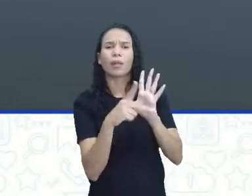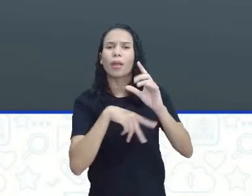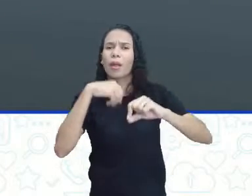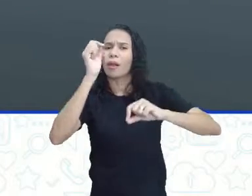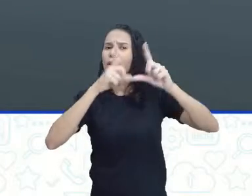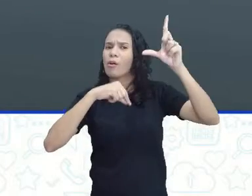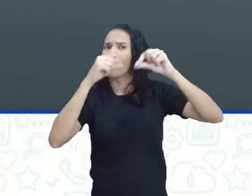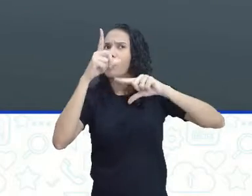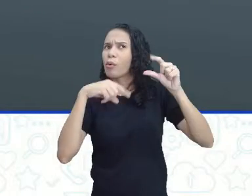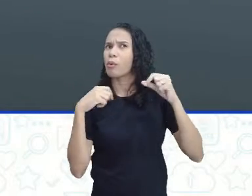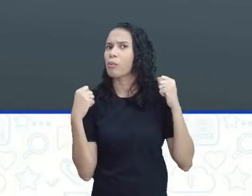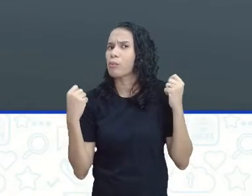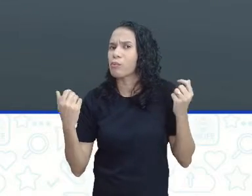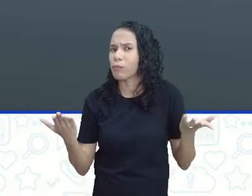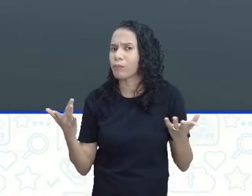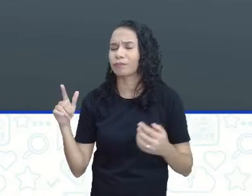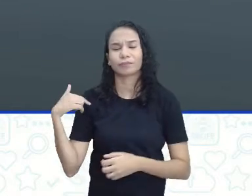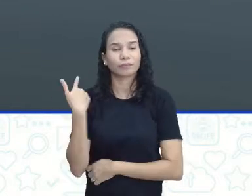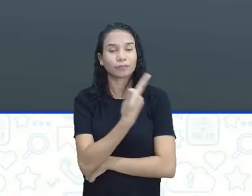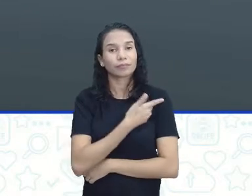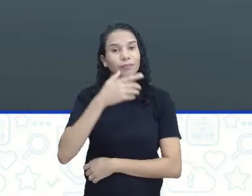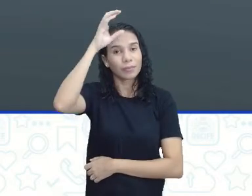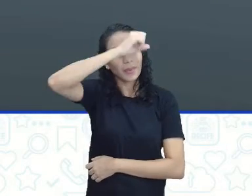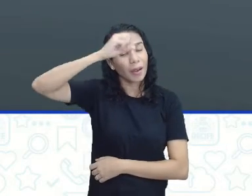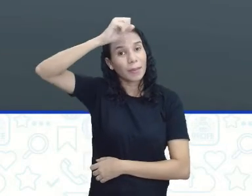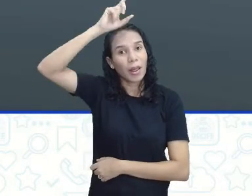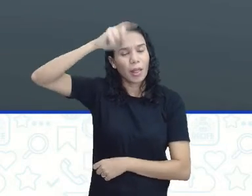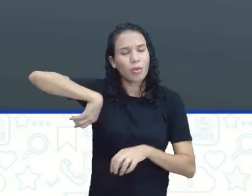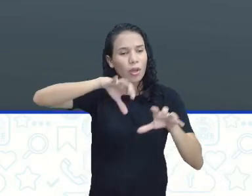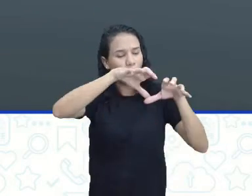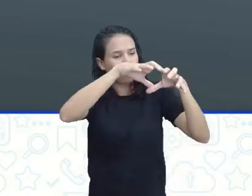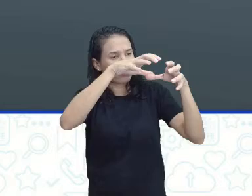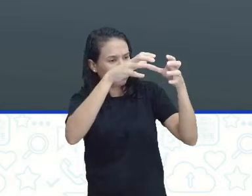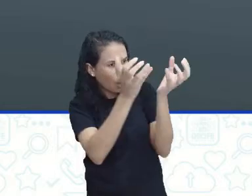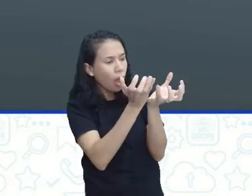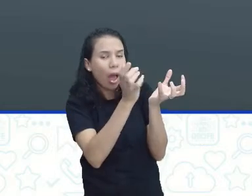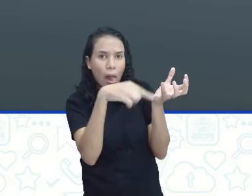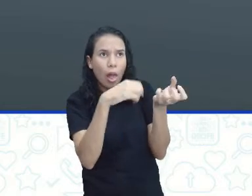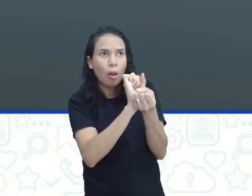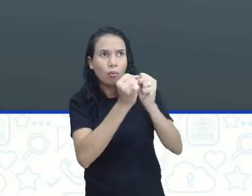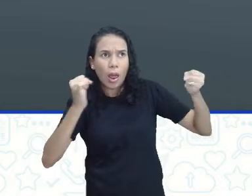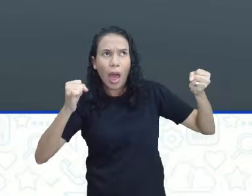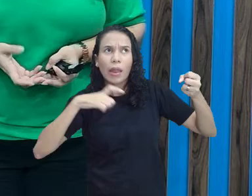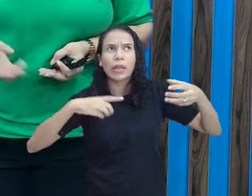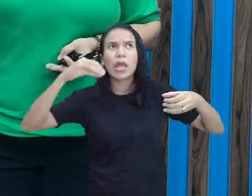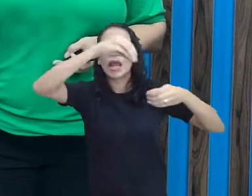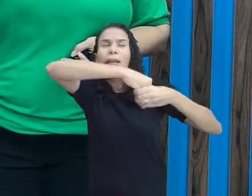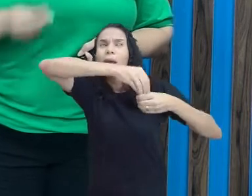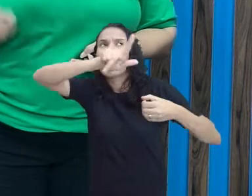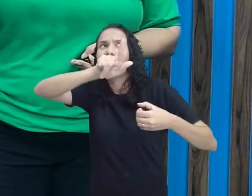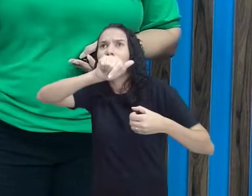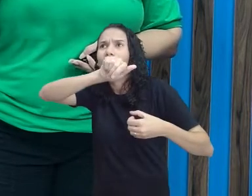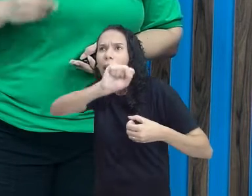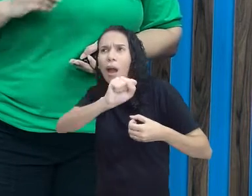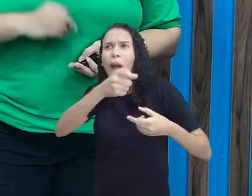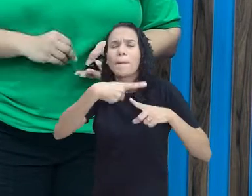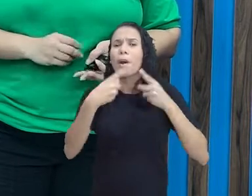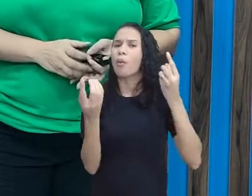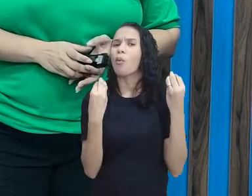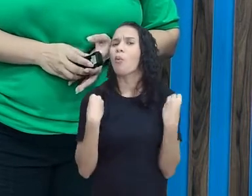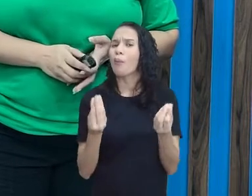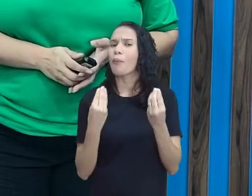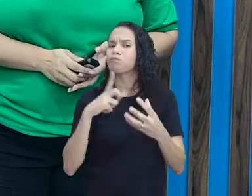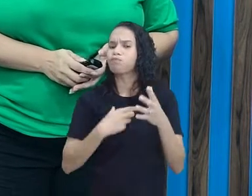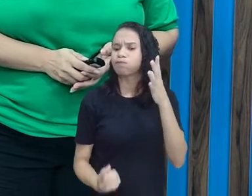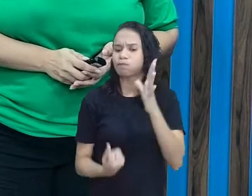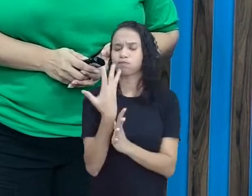estrelas, hein, prof? A gente já aprendeu que elas são esferas gigantes, compostas por gases, mas como essas